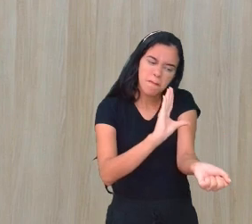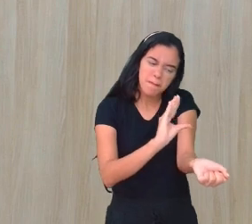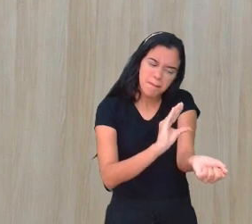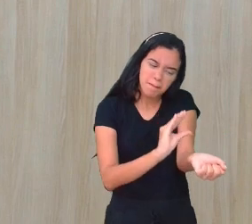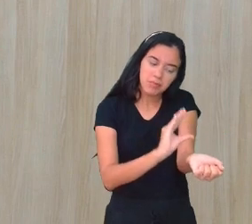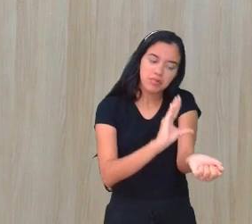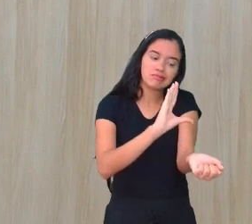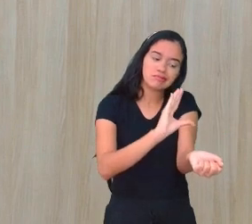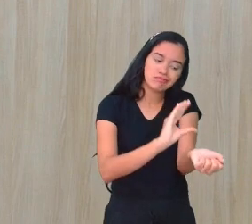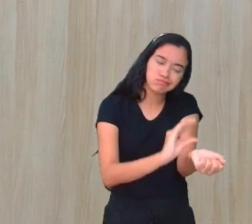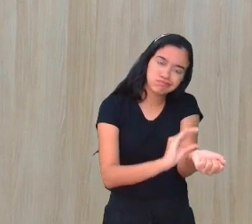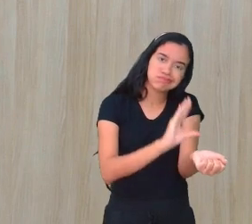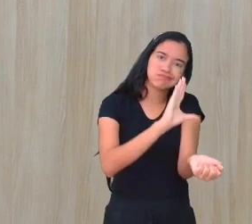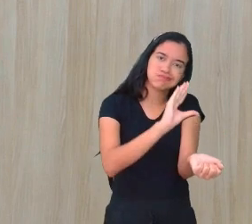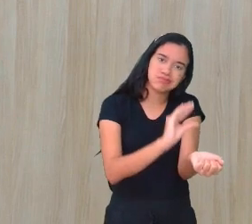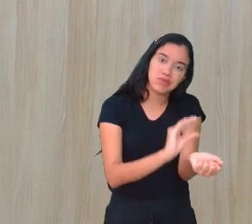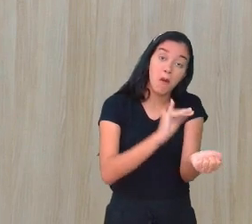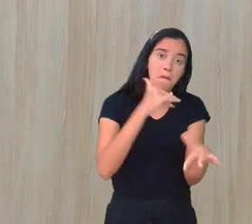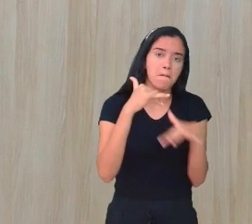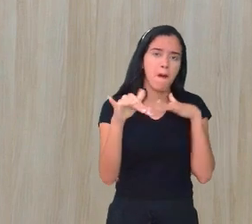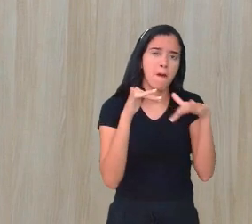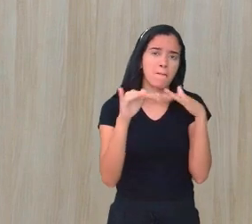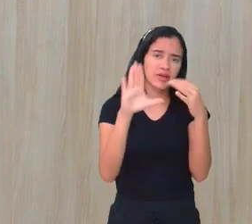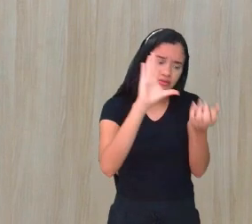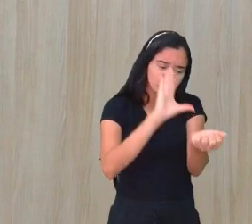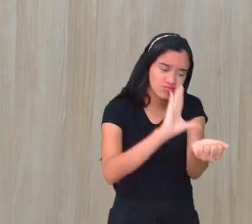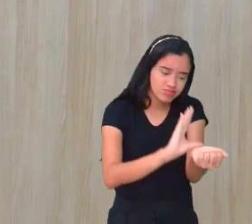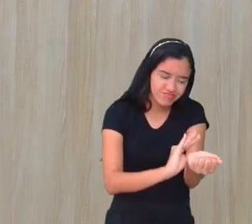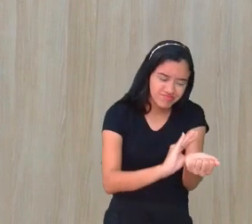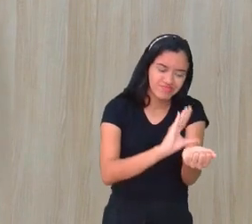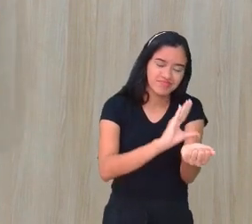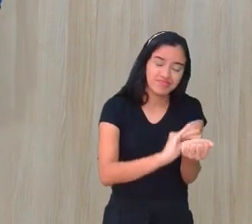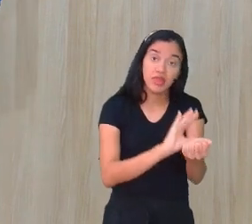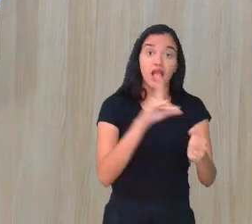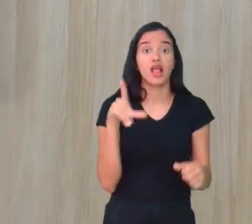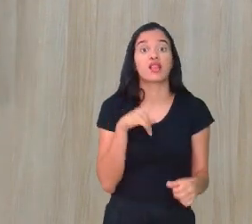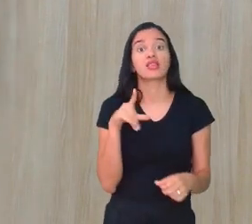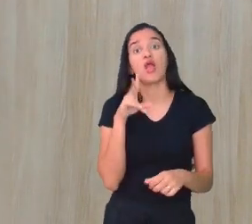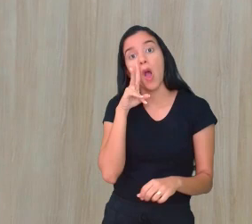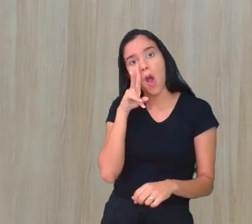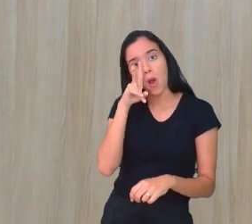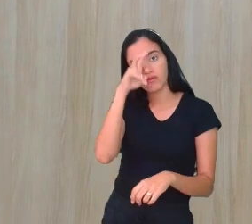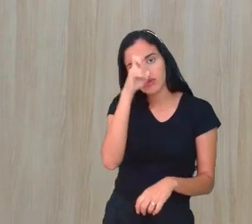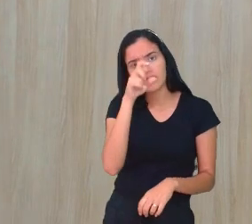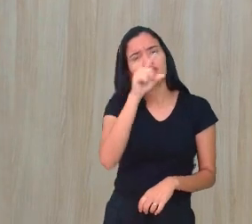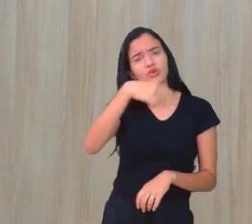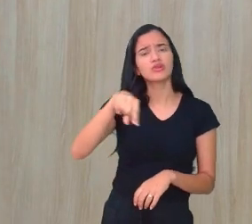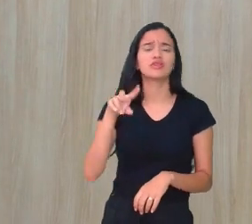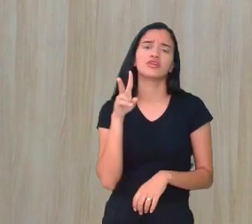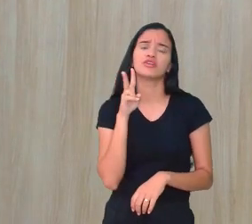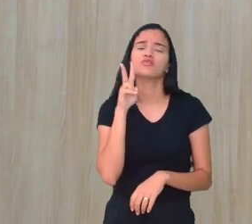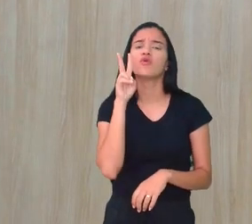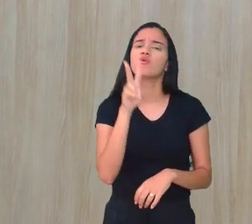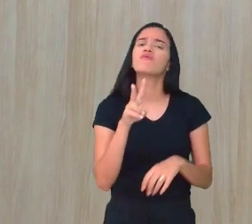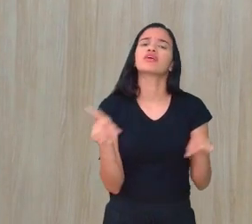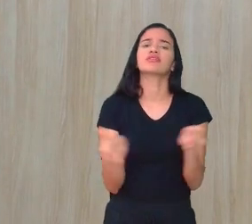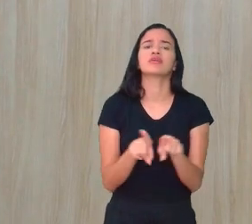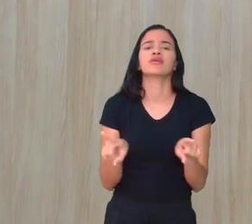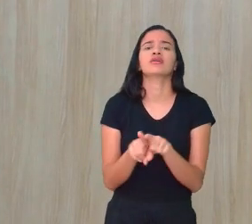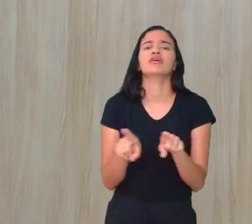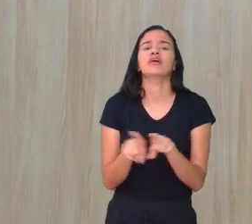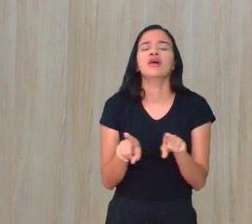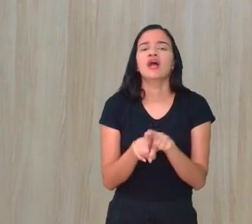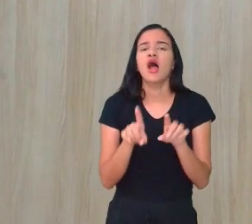faz ali esse movimento de tensão e gera aí uma força, né? Vocês vão ver sobre força também em um